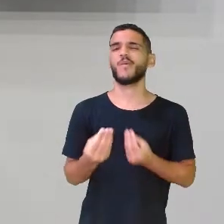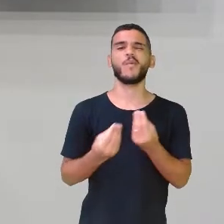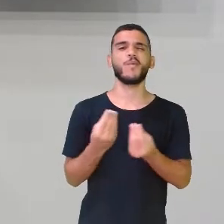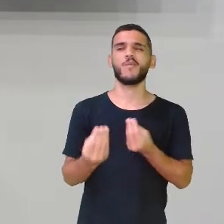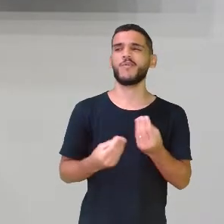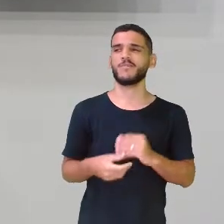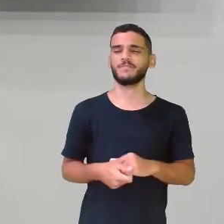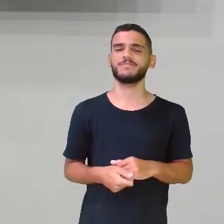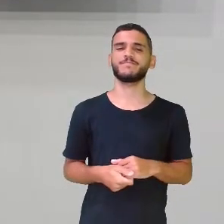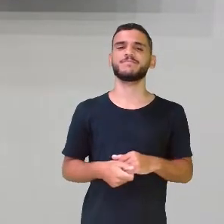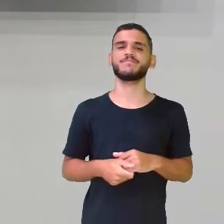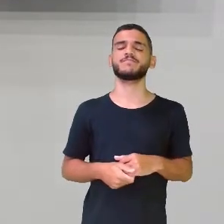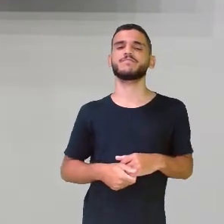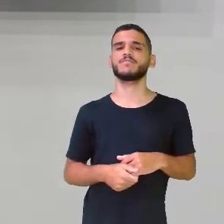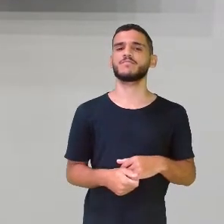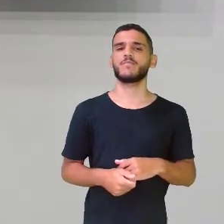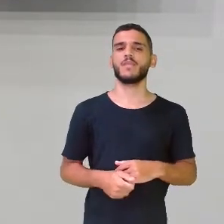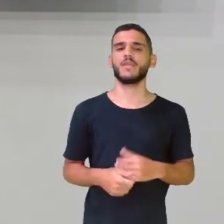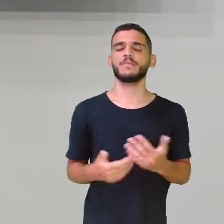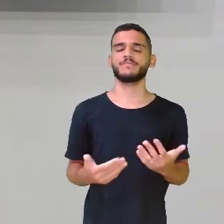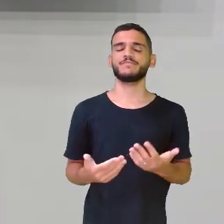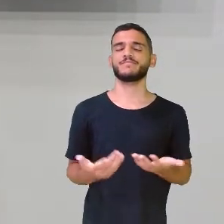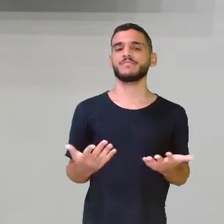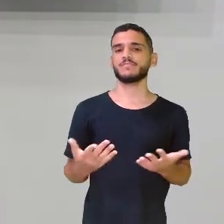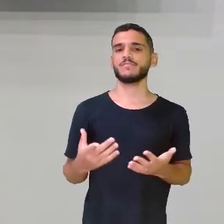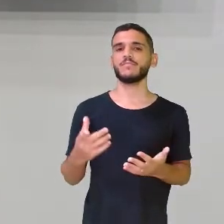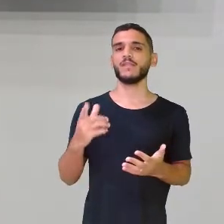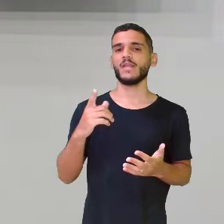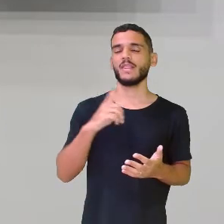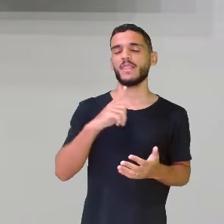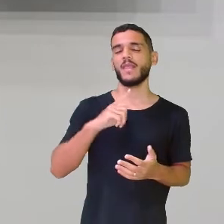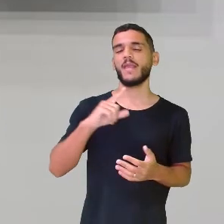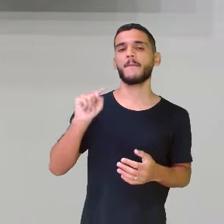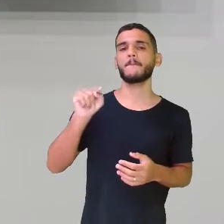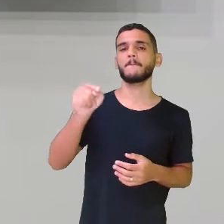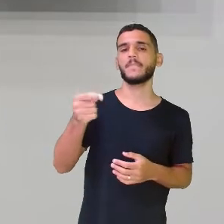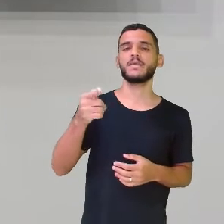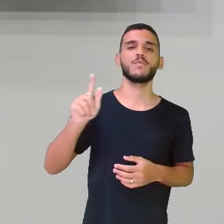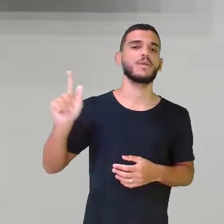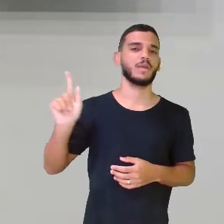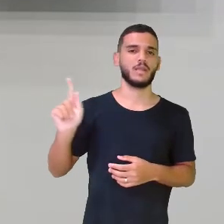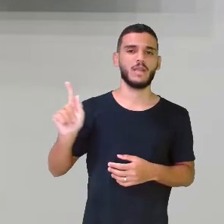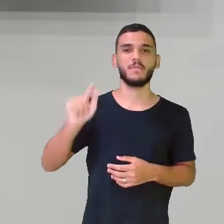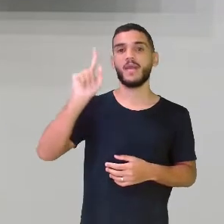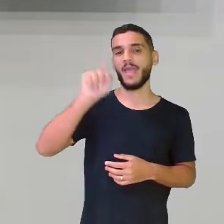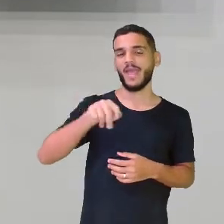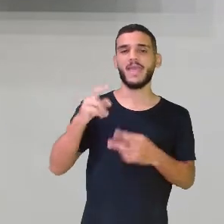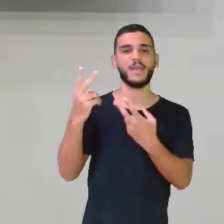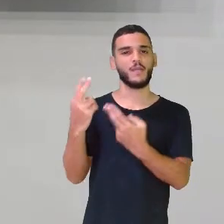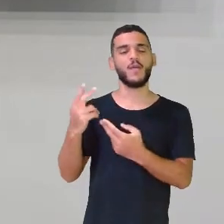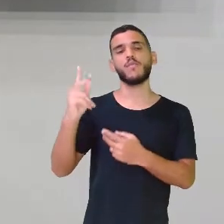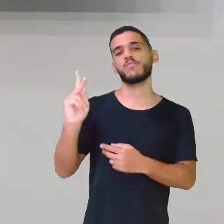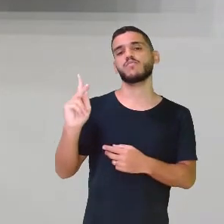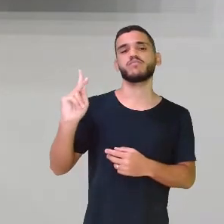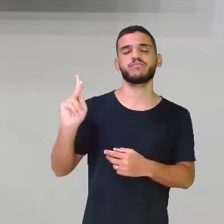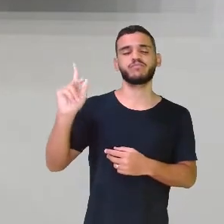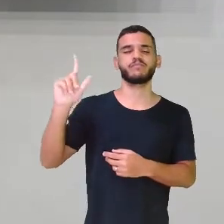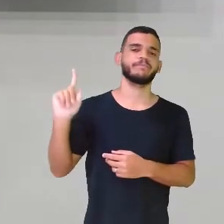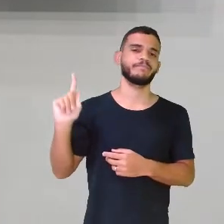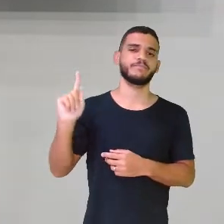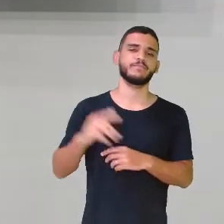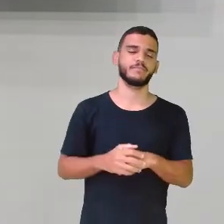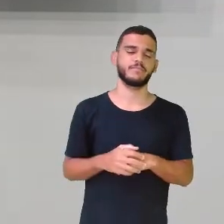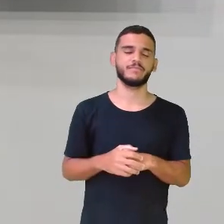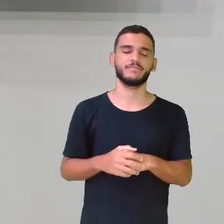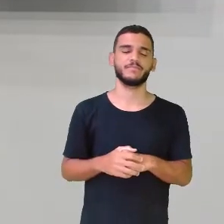professora? Por exemplo, a cada 1000 gramas eu tenho 1 quilo. Se eu tiver 10 quilos, eu tenho